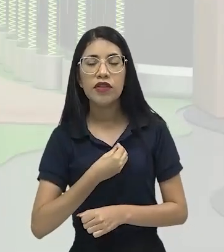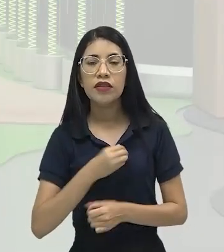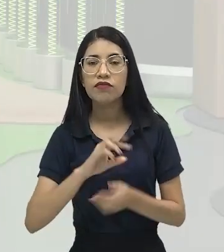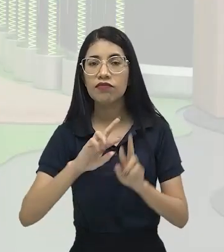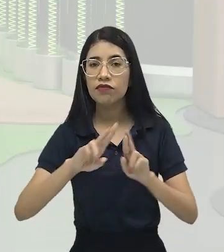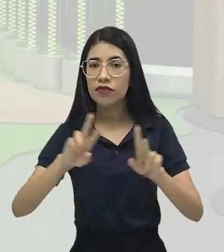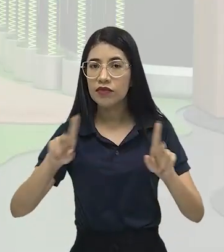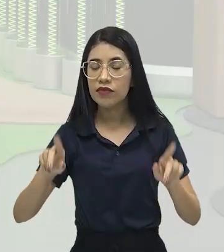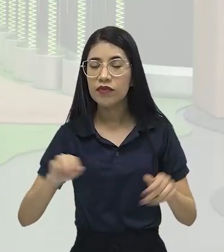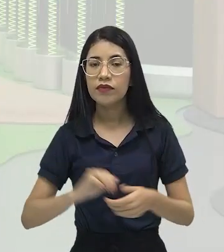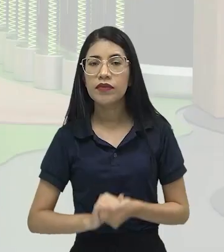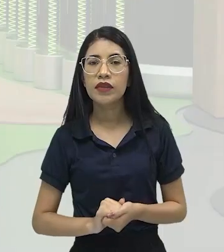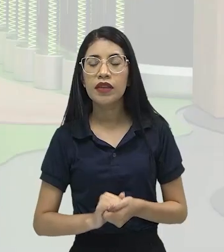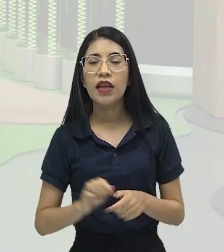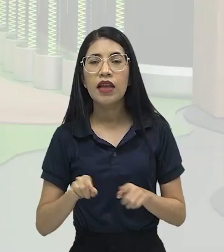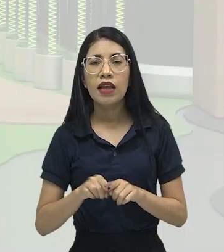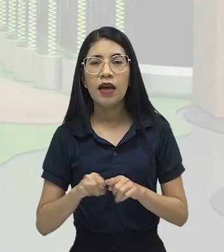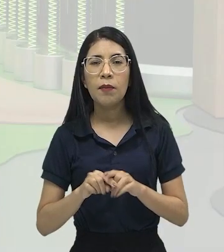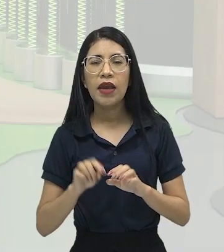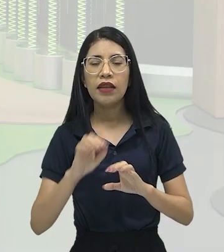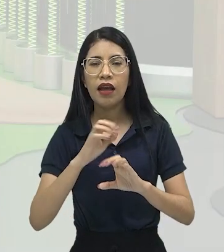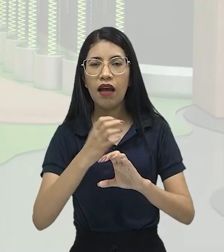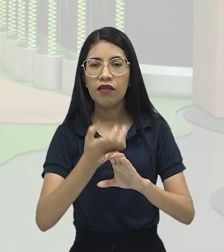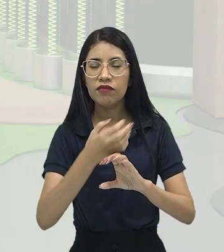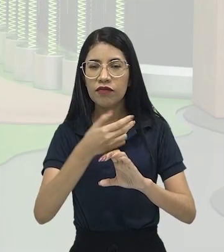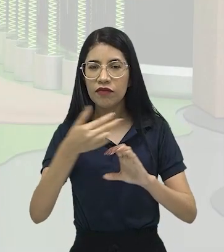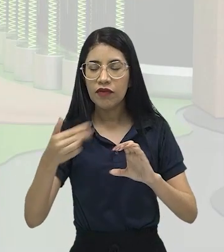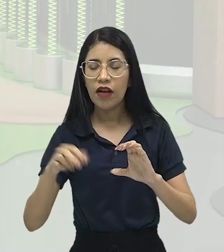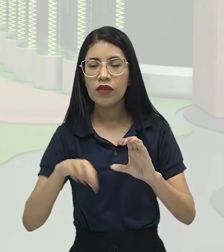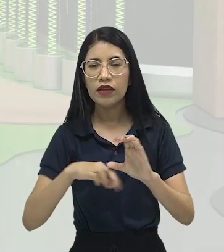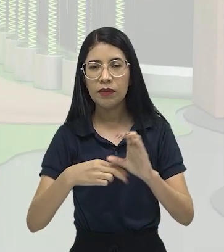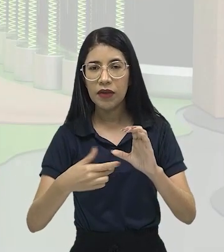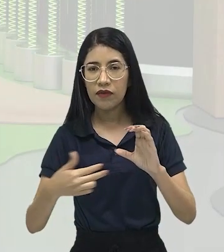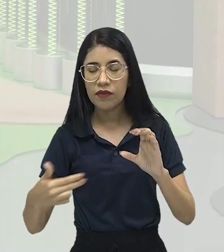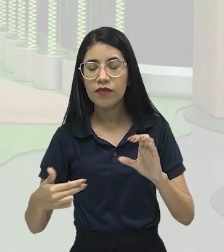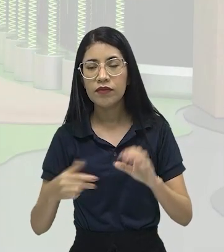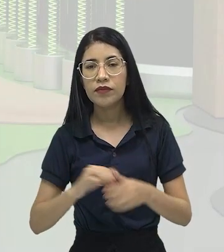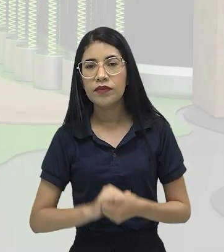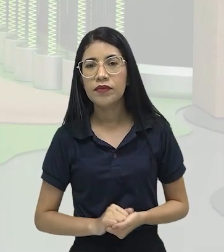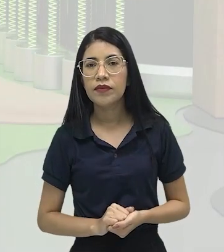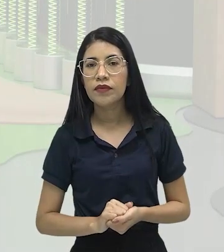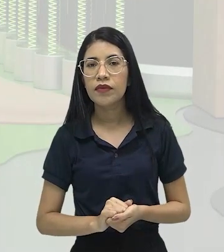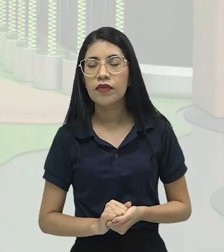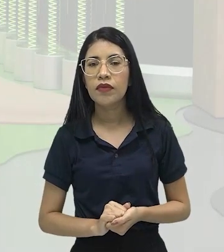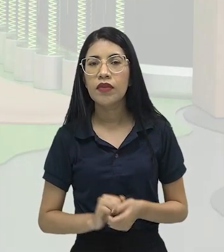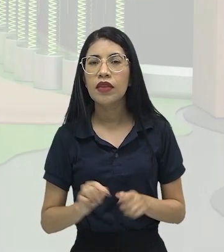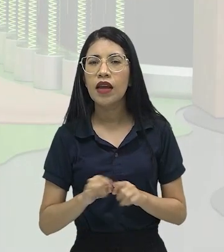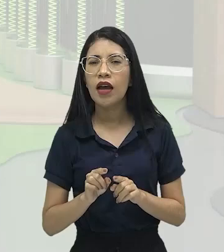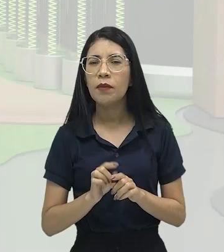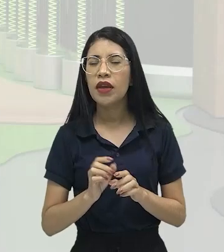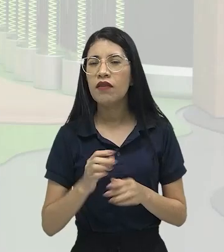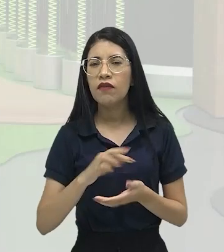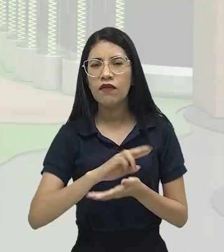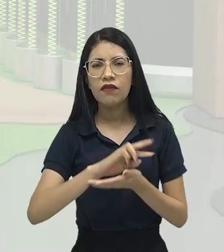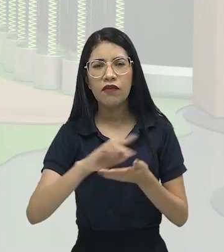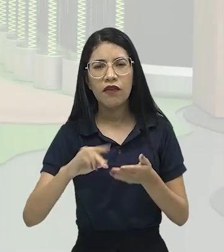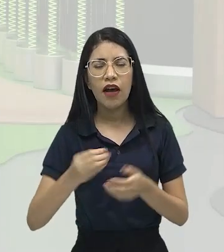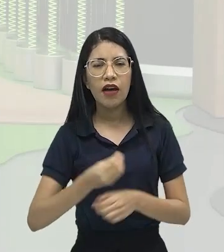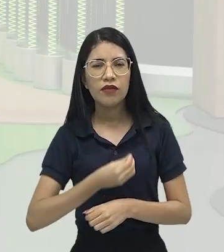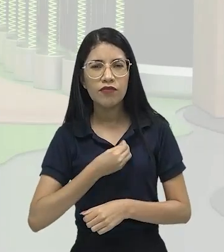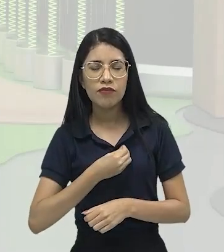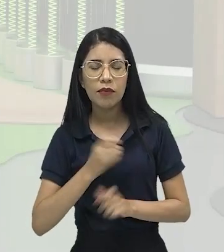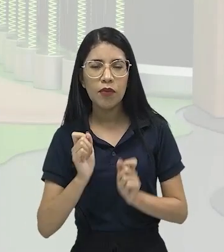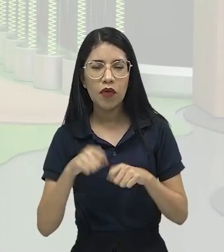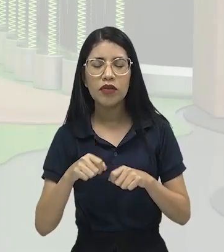local, não só da fauna, né, dos animais, mas também da flora, micro-organismos, fungos que podem